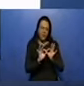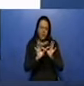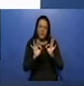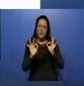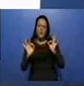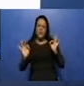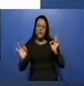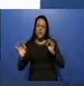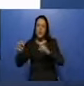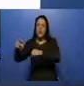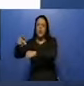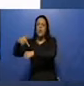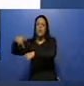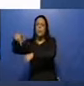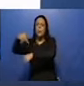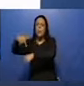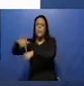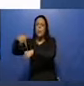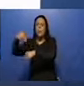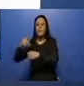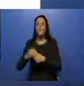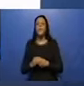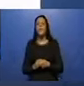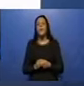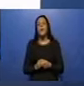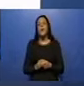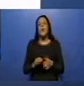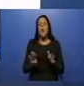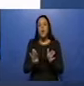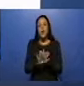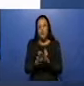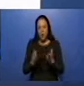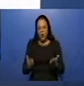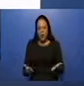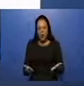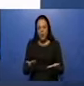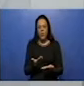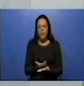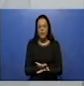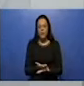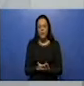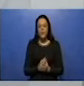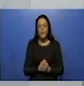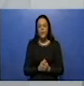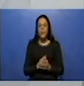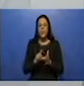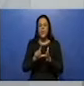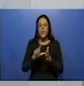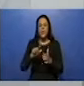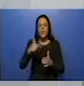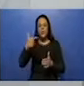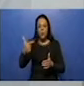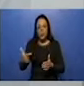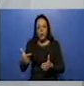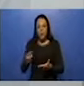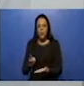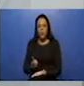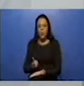Pessoal, nós vamos terminar por aqui a nossa aula de hoje. Na aula seguinte nós continuaremos aí